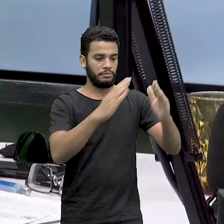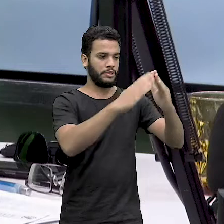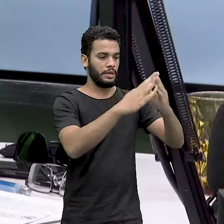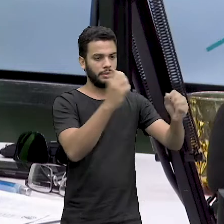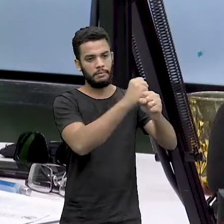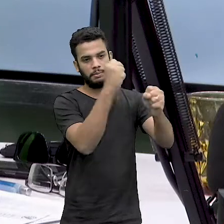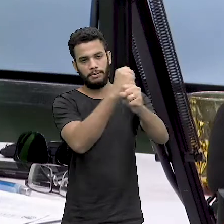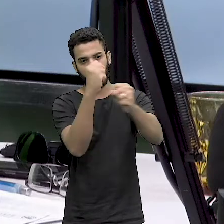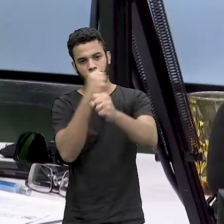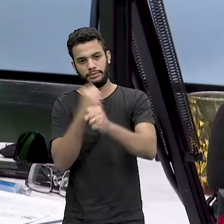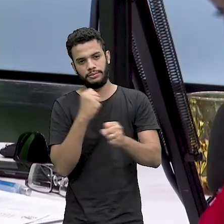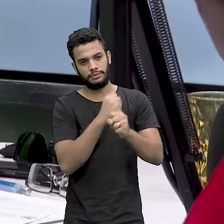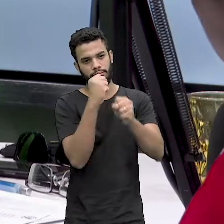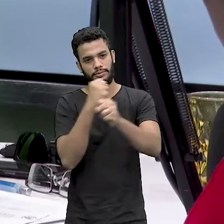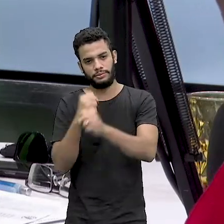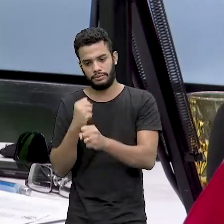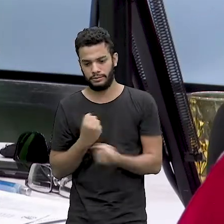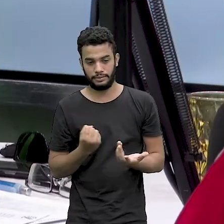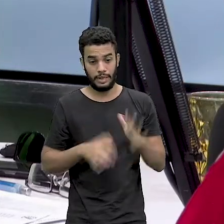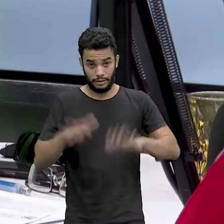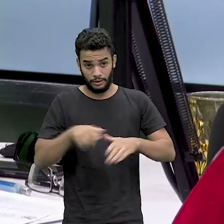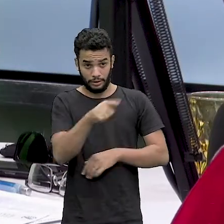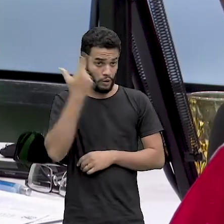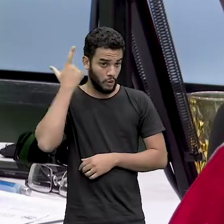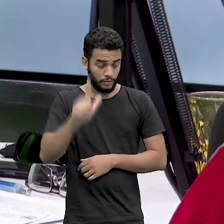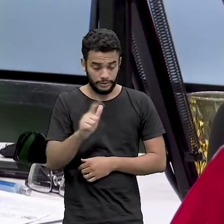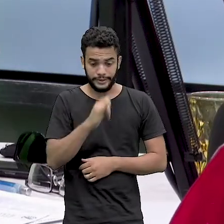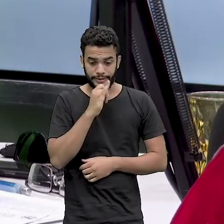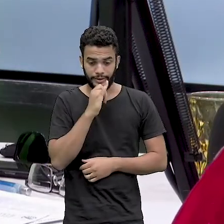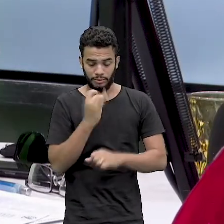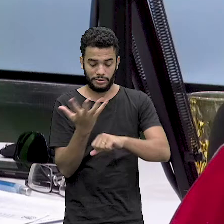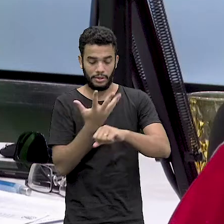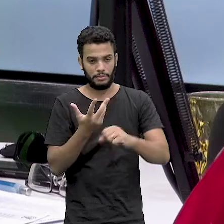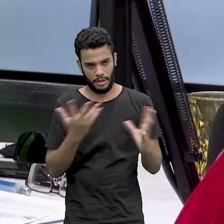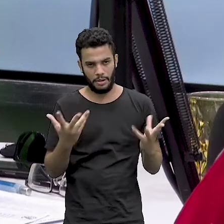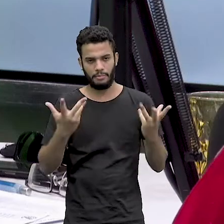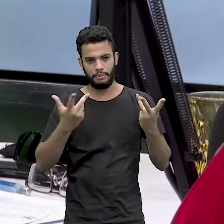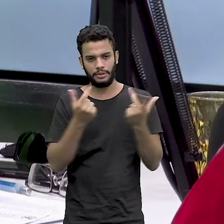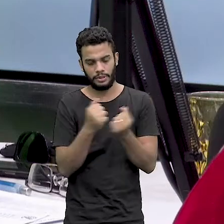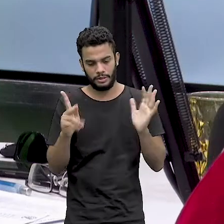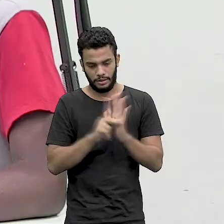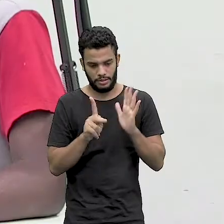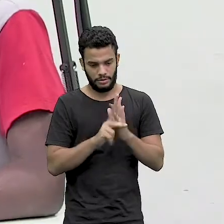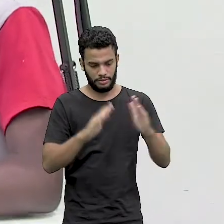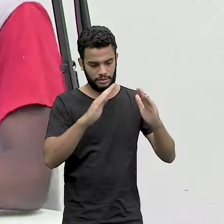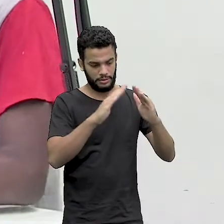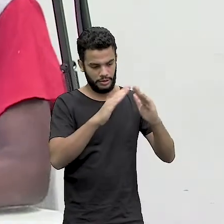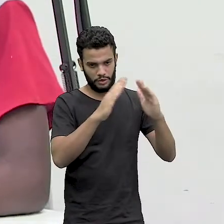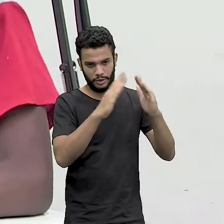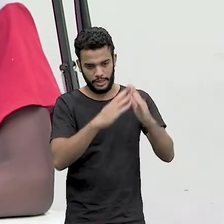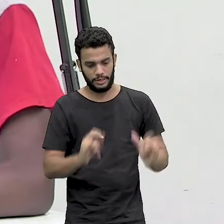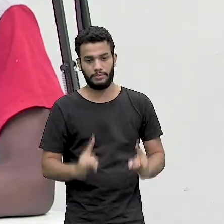repente ali, você pode desenvolver habilidade de arquitetura, urbanismo, uma né? oportunidade também do futuro, né? Tem alguma